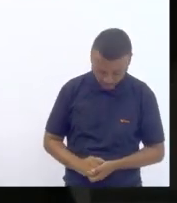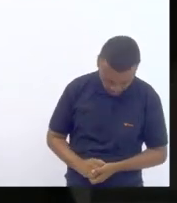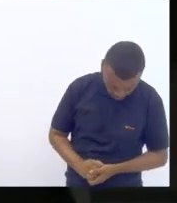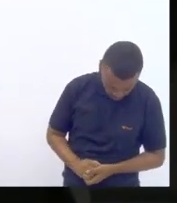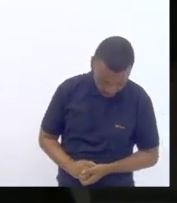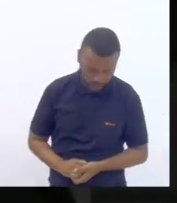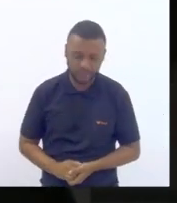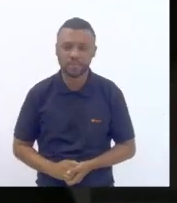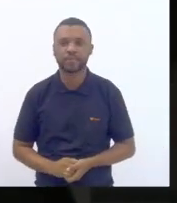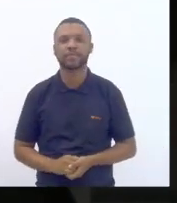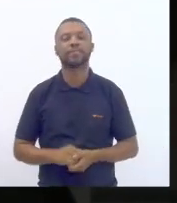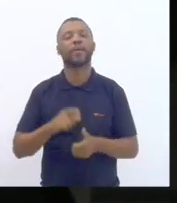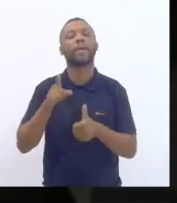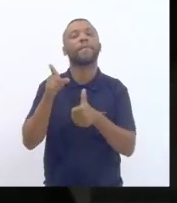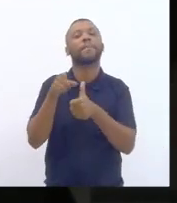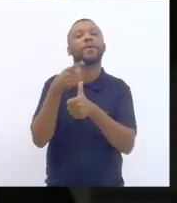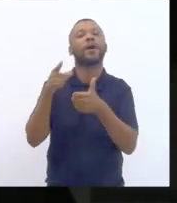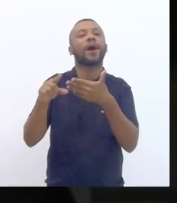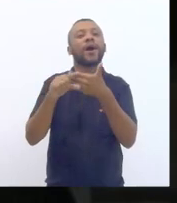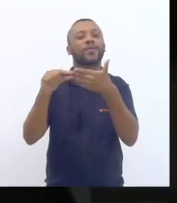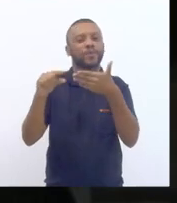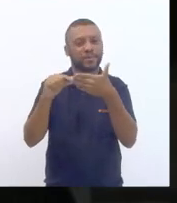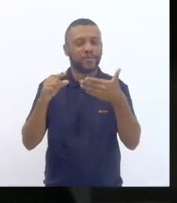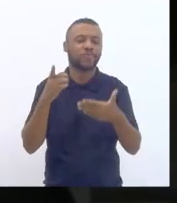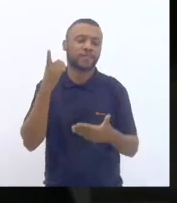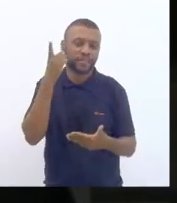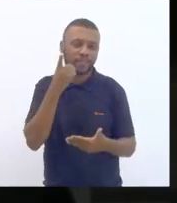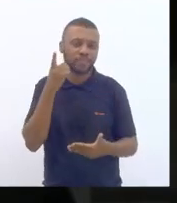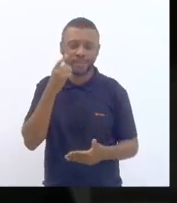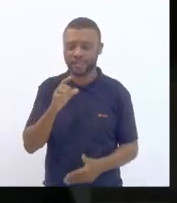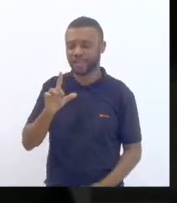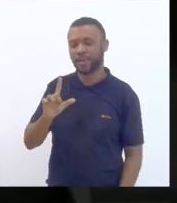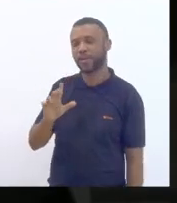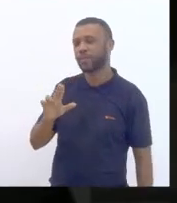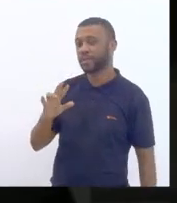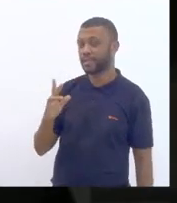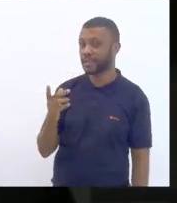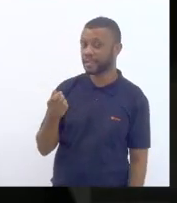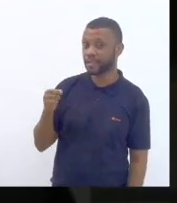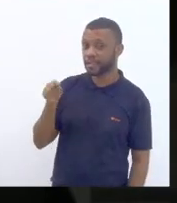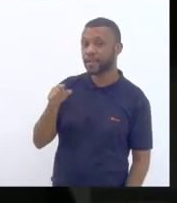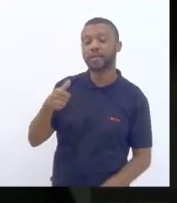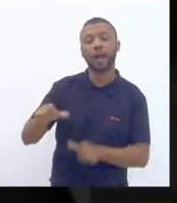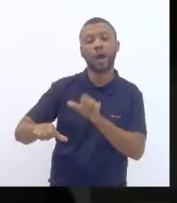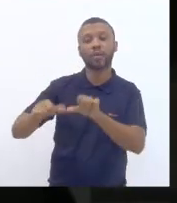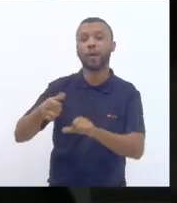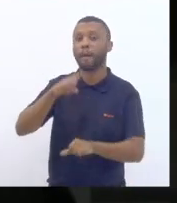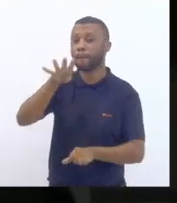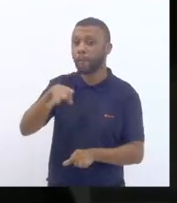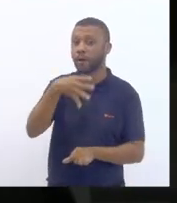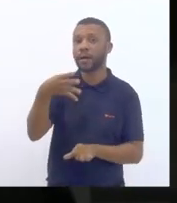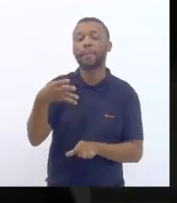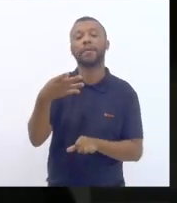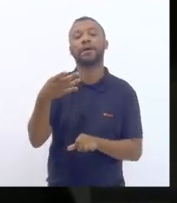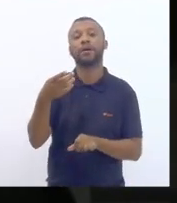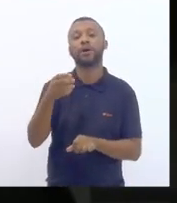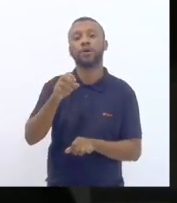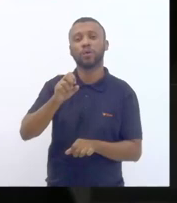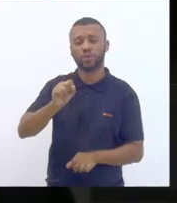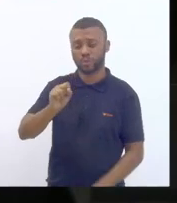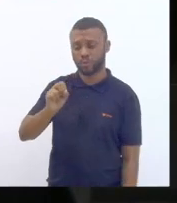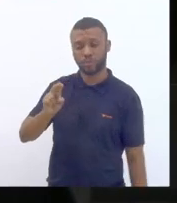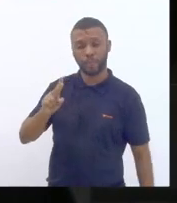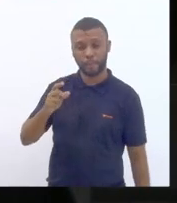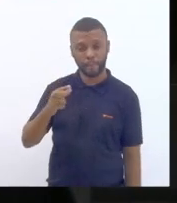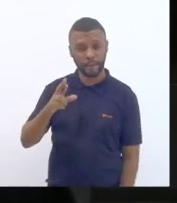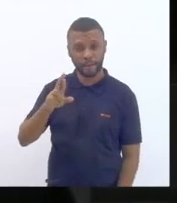é o primeiro é de autoria da deputada Lucinha que altera o programa supera Rio